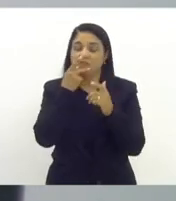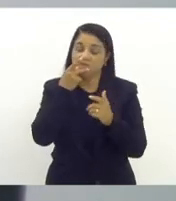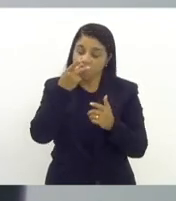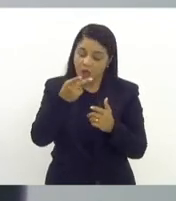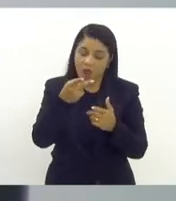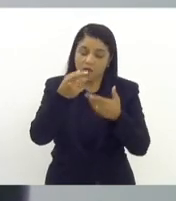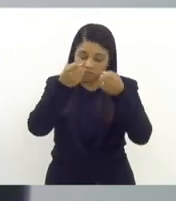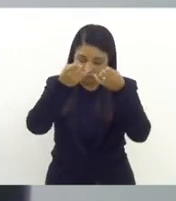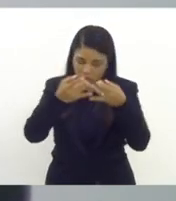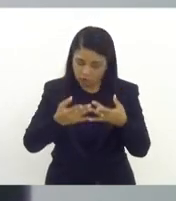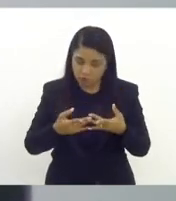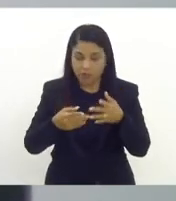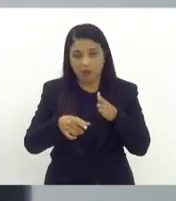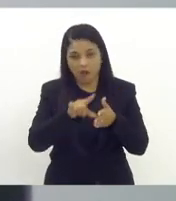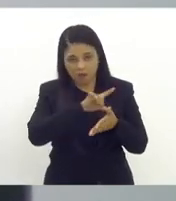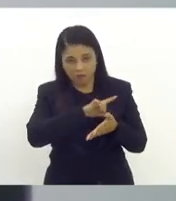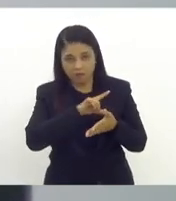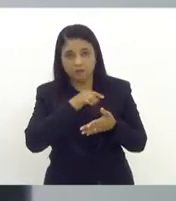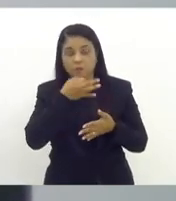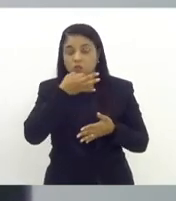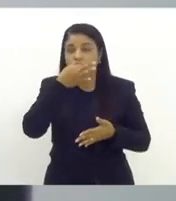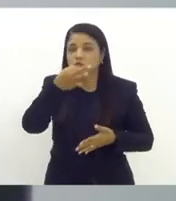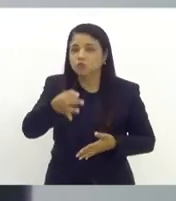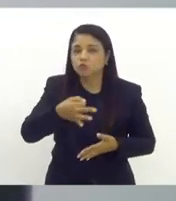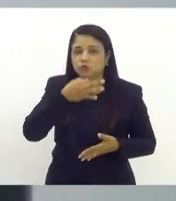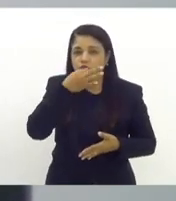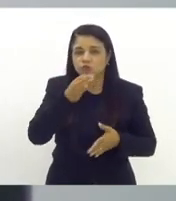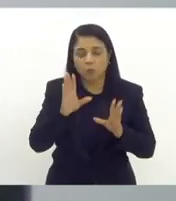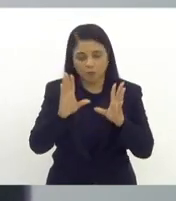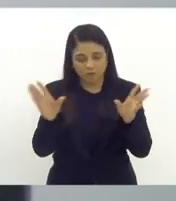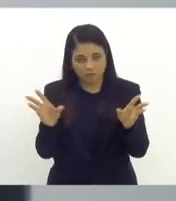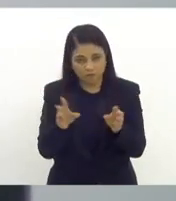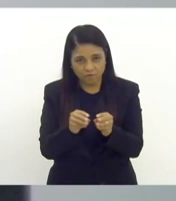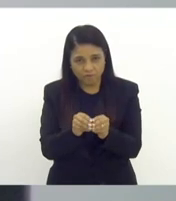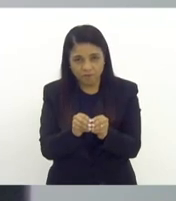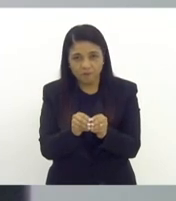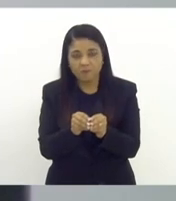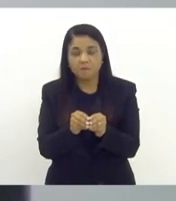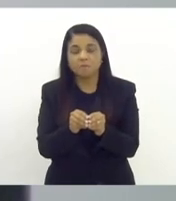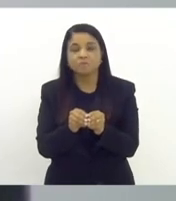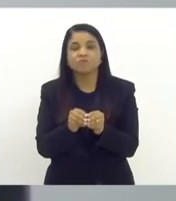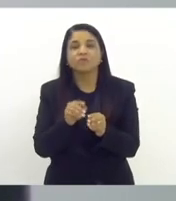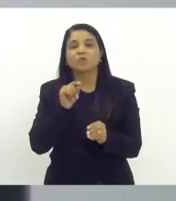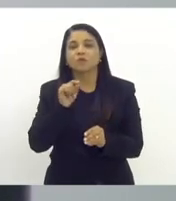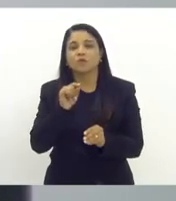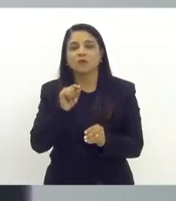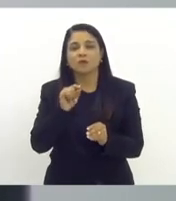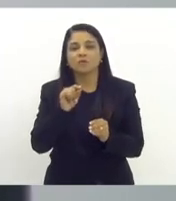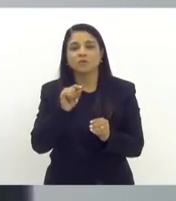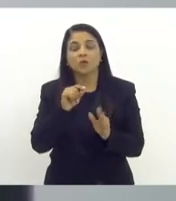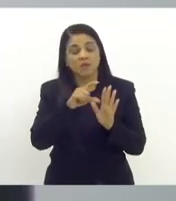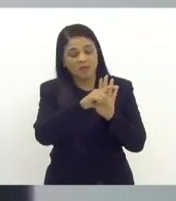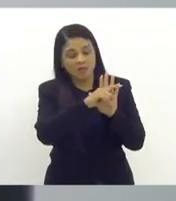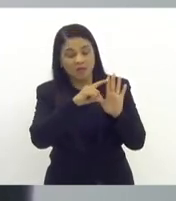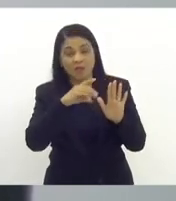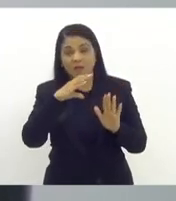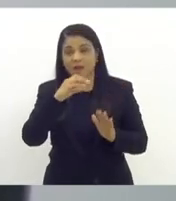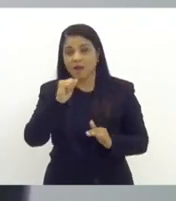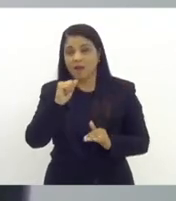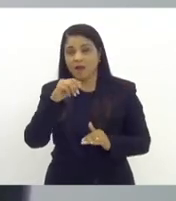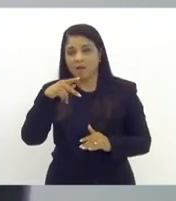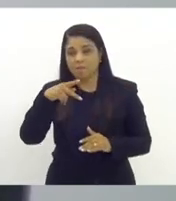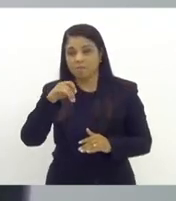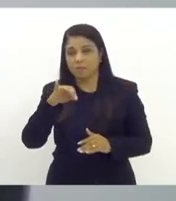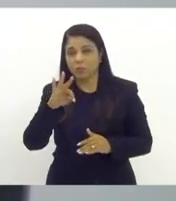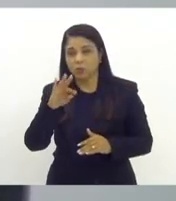e por fim a minha sugestão para finalizar aqui a minha fala é a questão dos Capítulos temáticos mesmo eu acho que